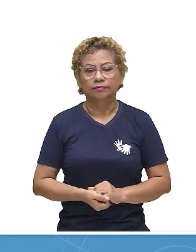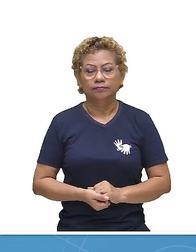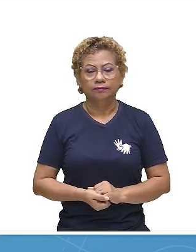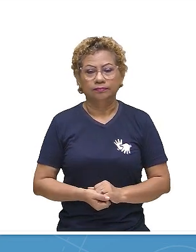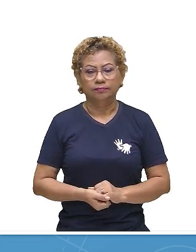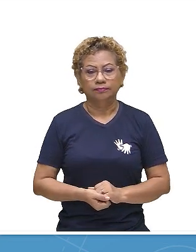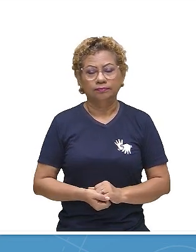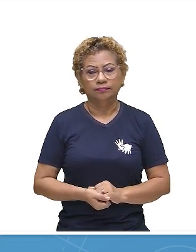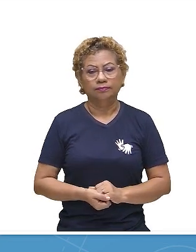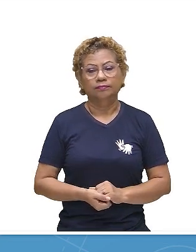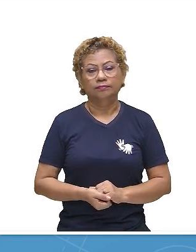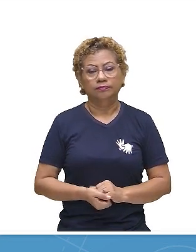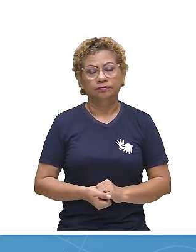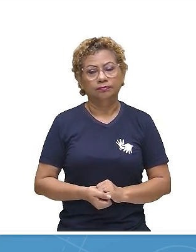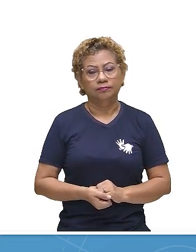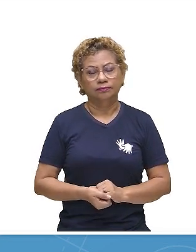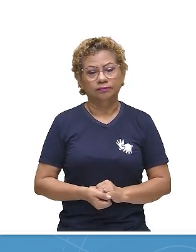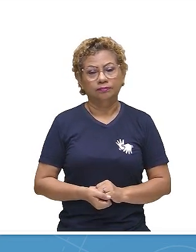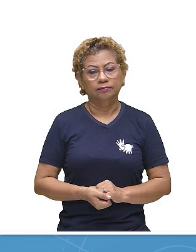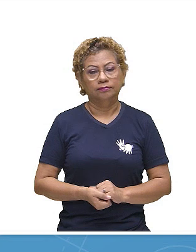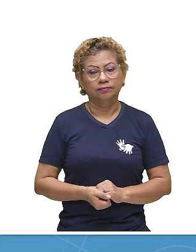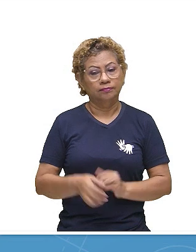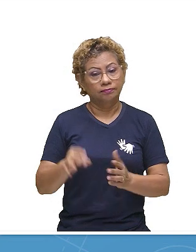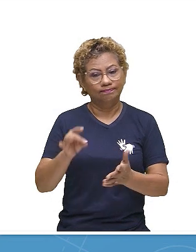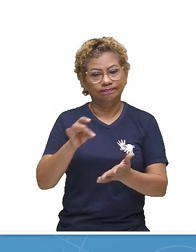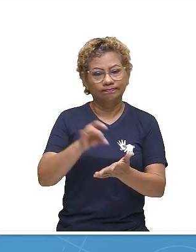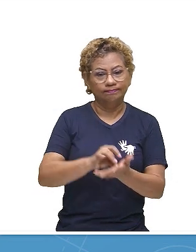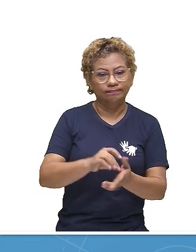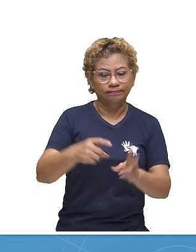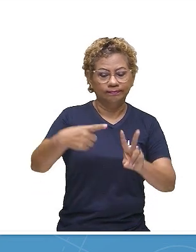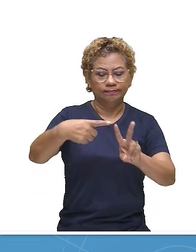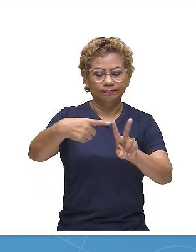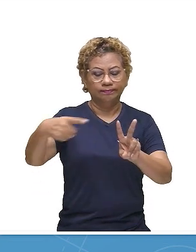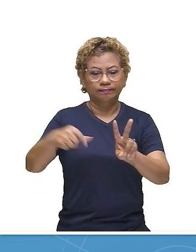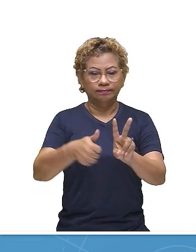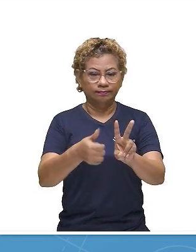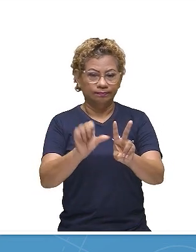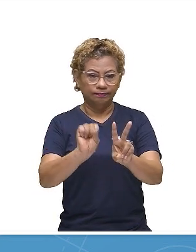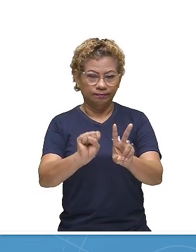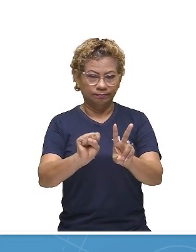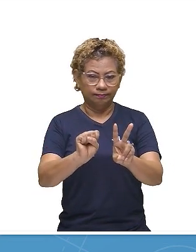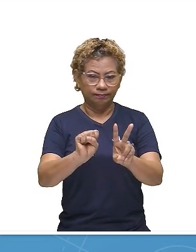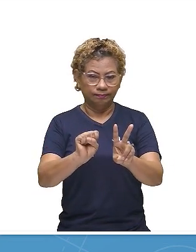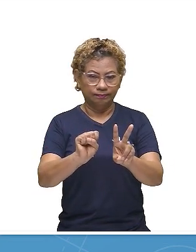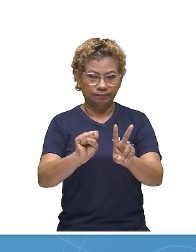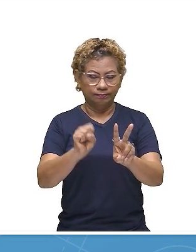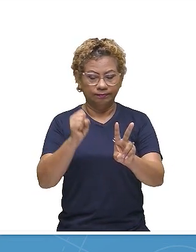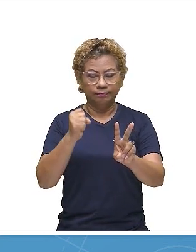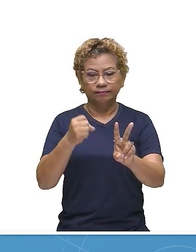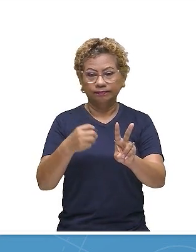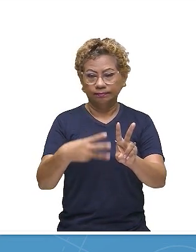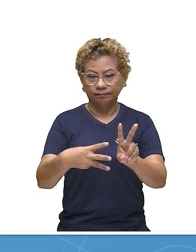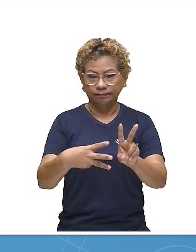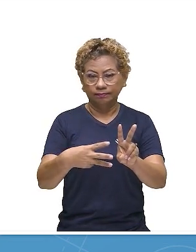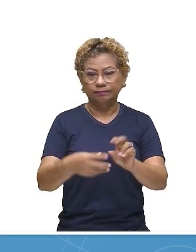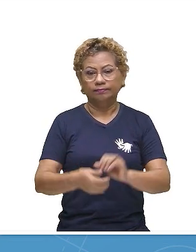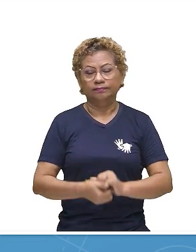eu posso dizer que isso daqui é igual a raiz de 18 sobre 3.